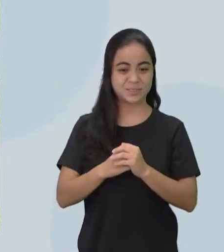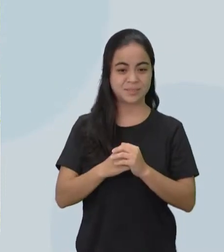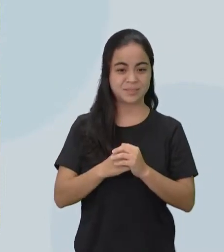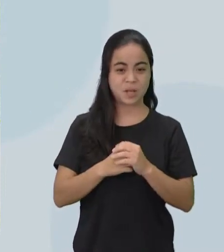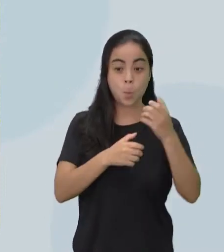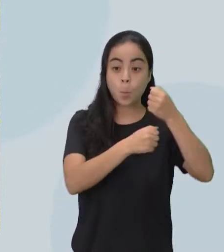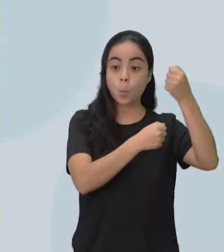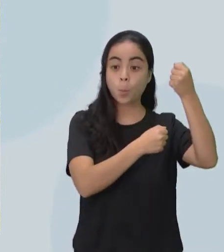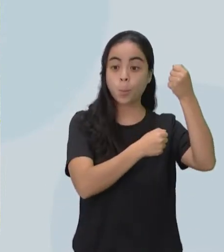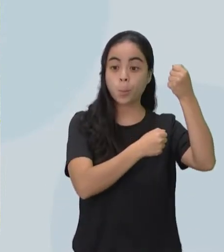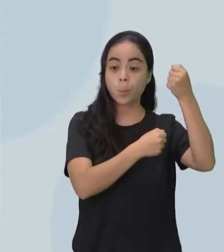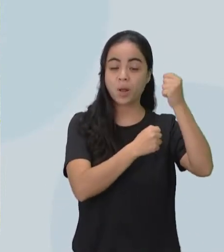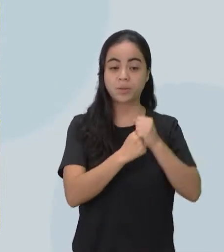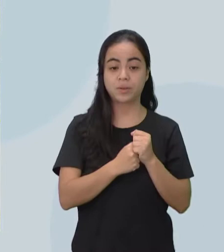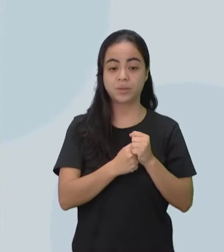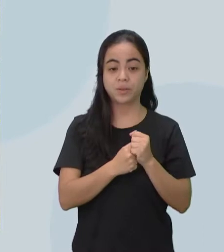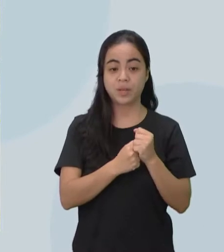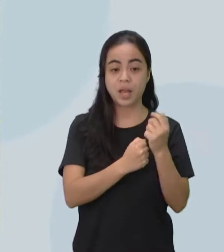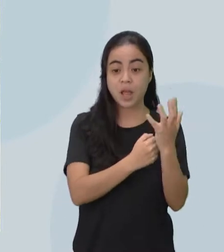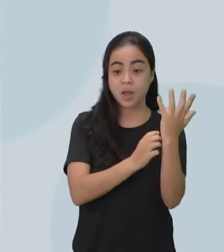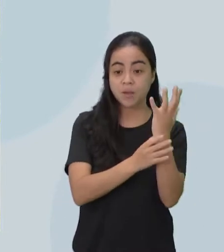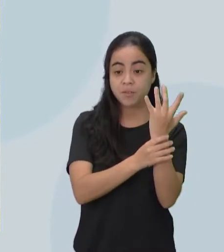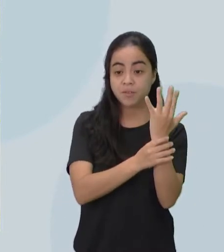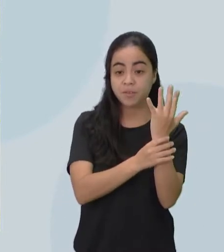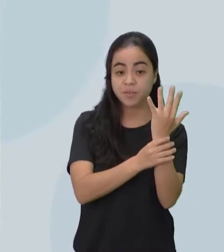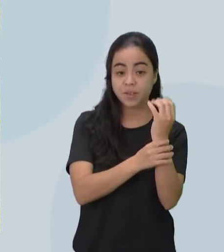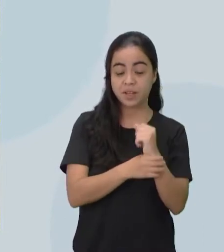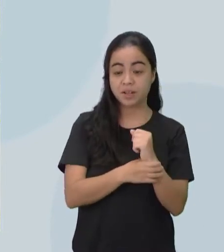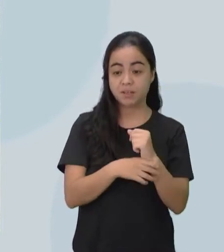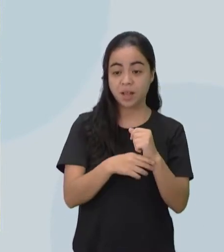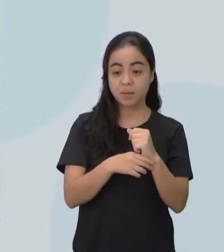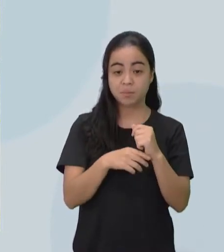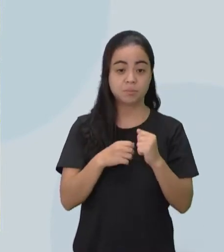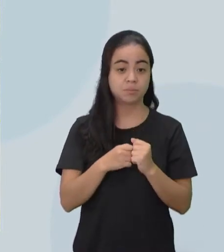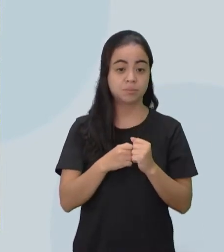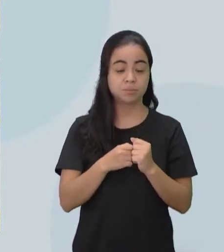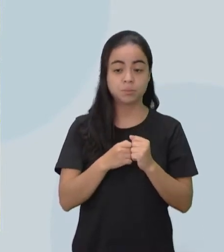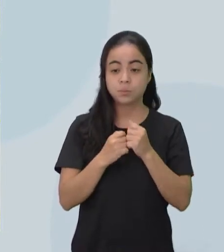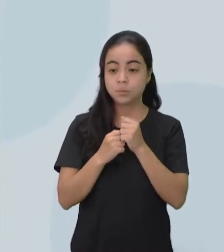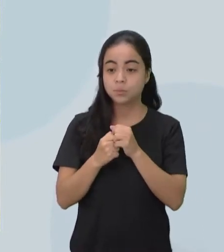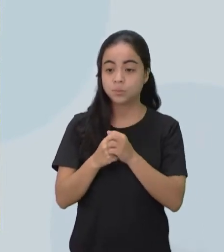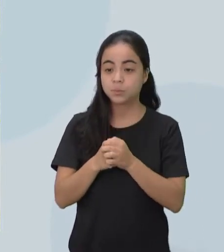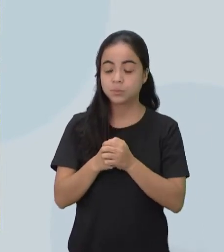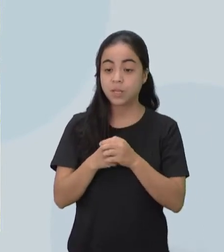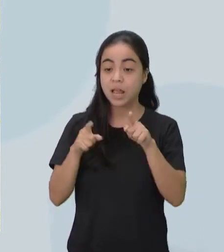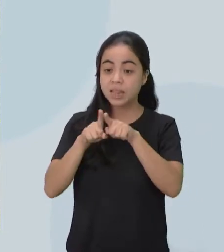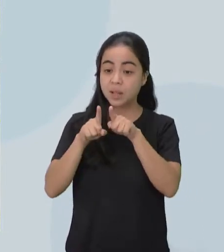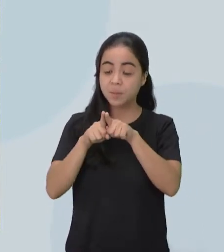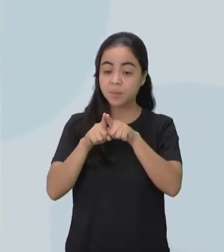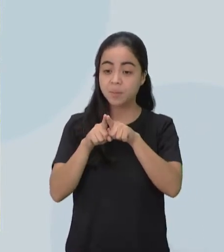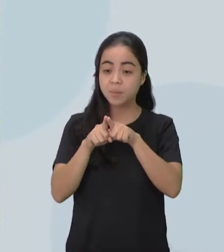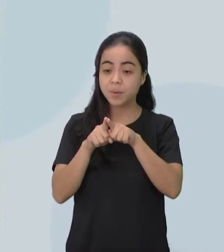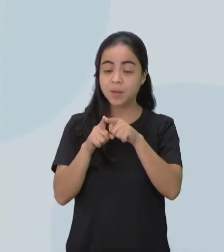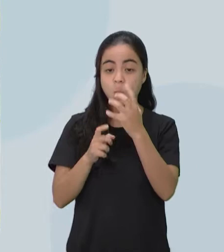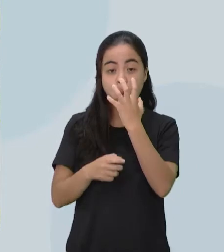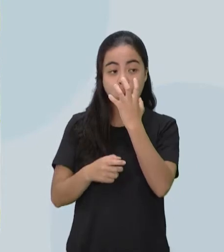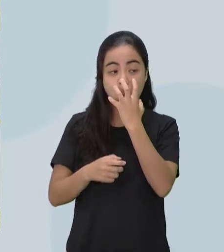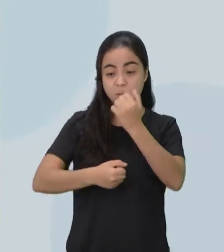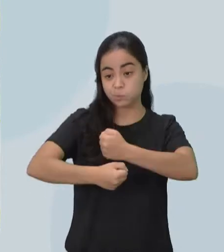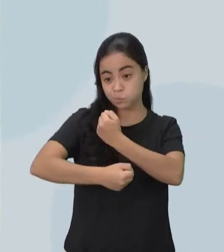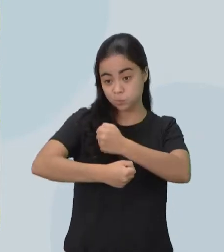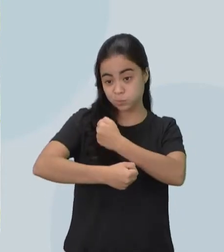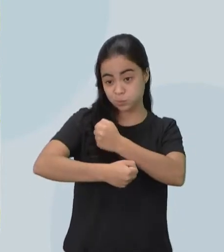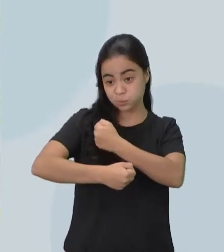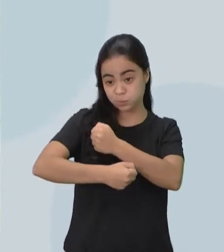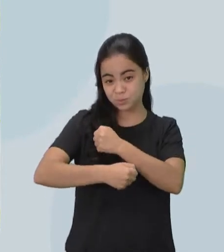de aniversário, velas. Temos do lado, talvez, o cachorro que fez o bolo. Sim. A gente pode também conectar as